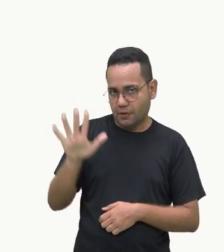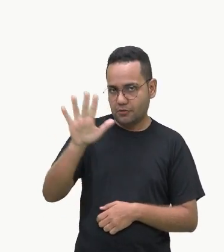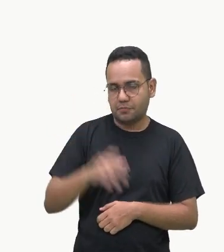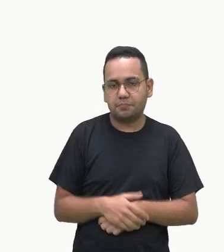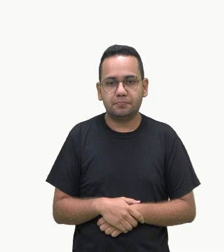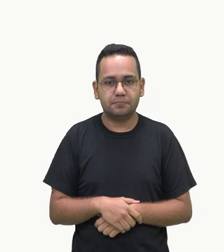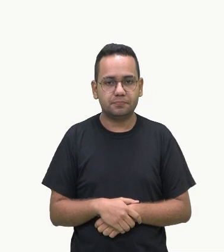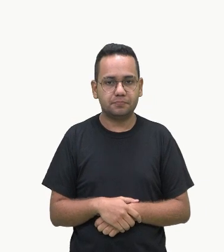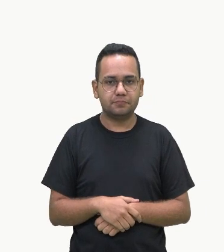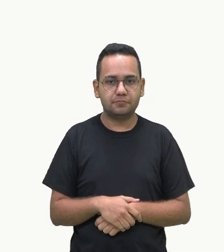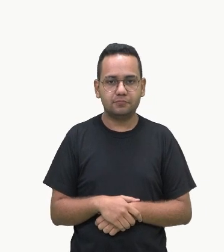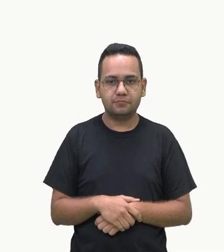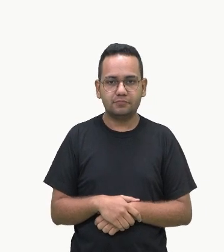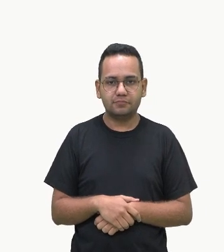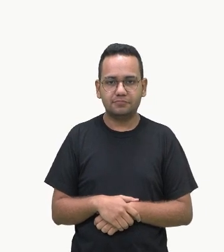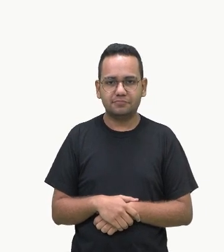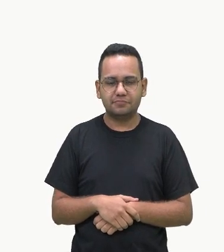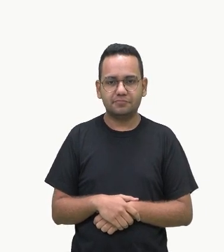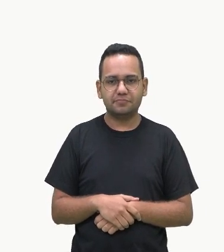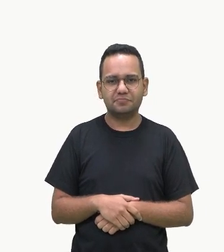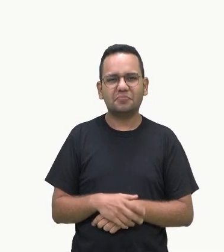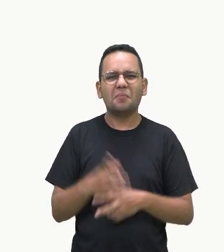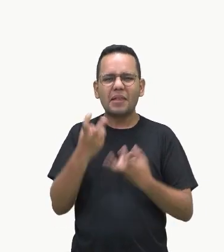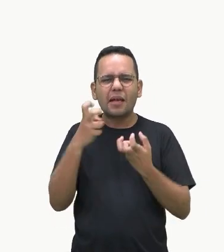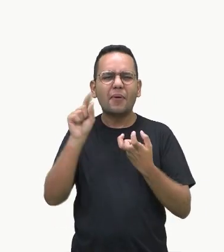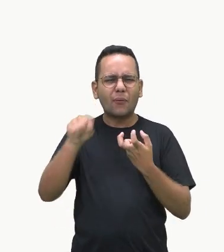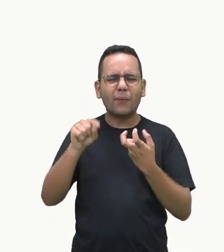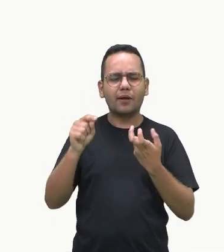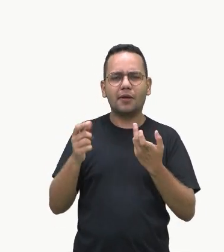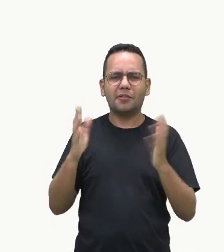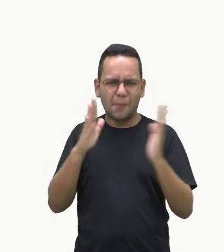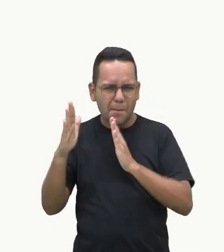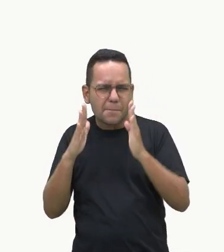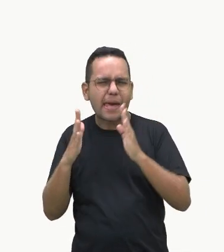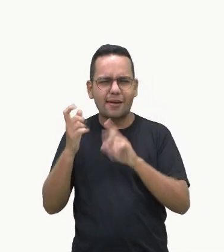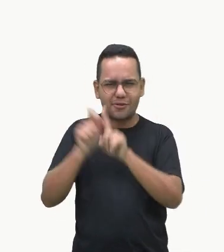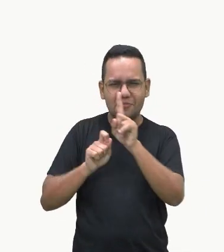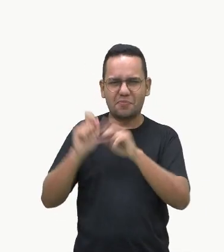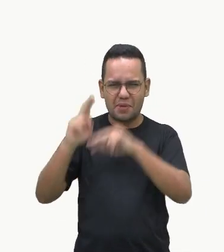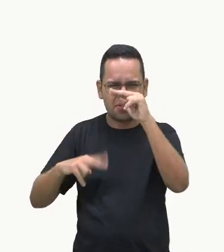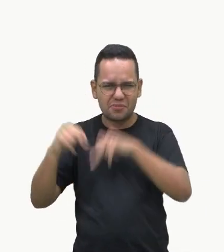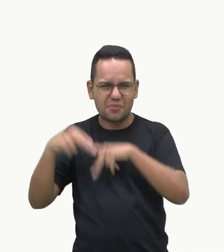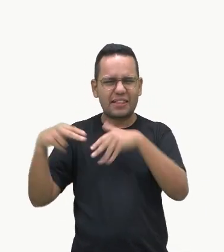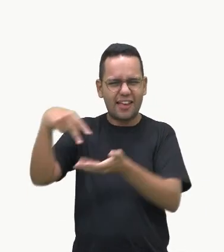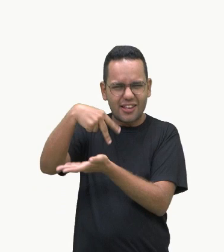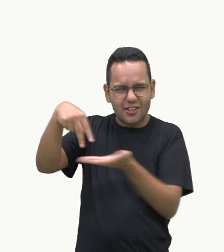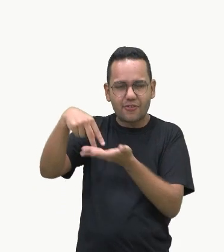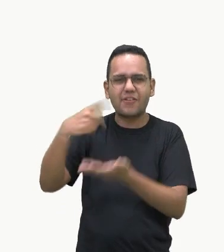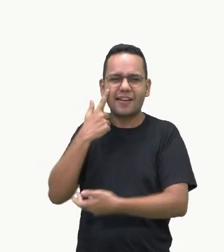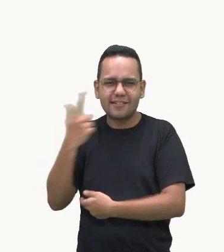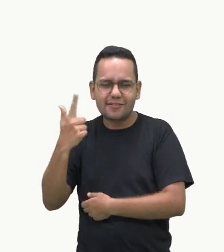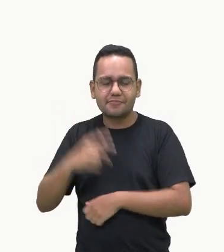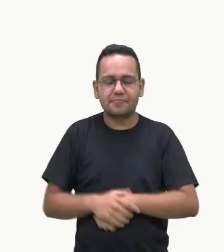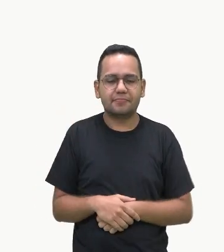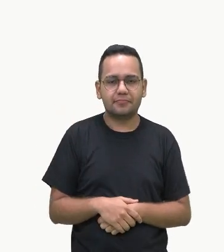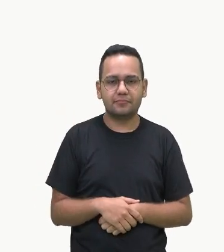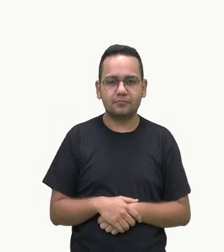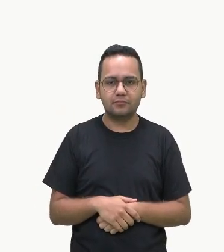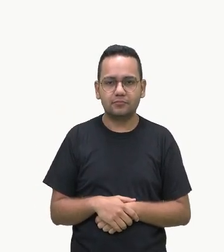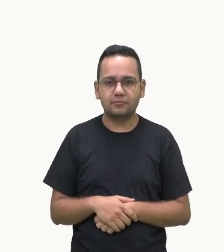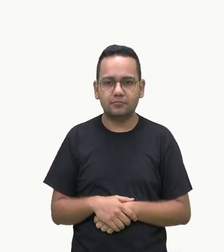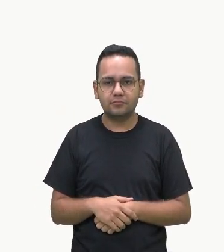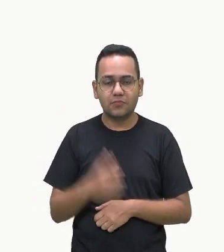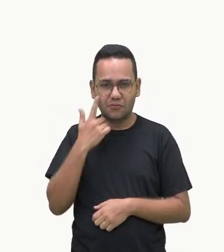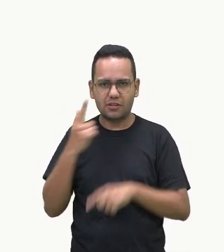que lembra ali muito a bandeirinha, né, de festa junina, e você traçar uma reta aqui, em